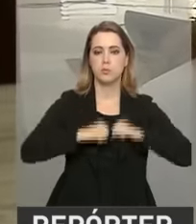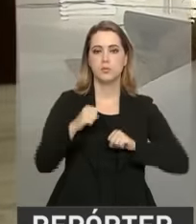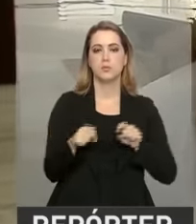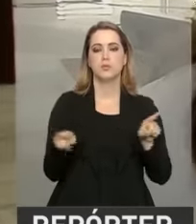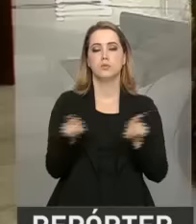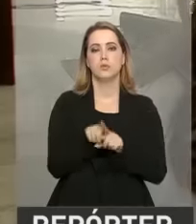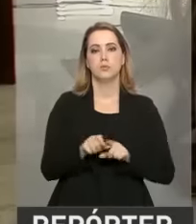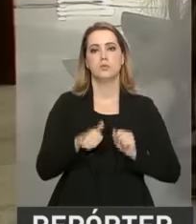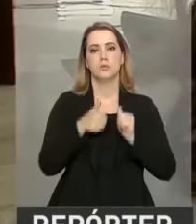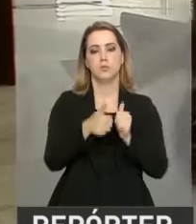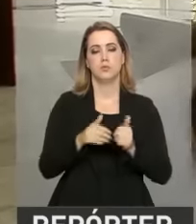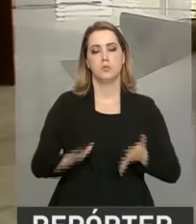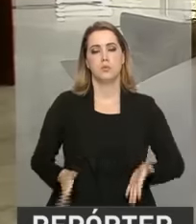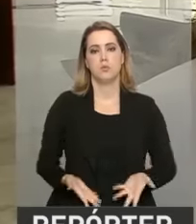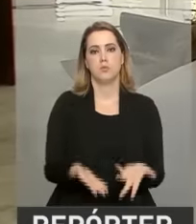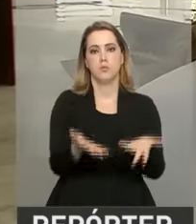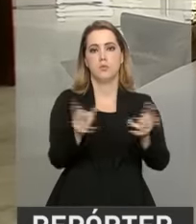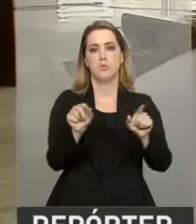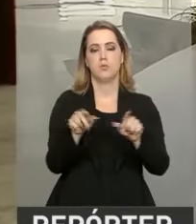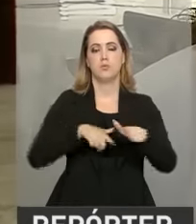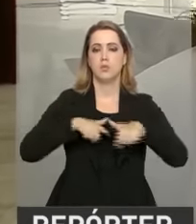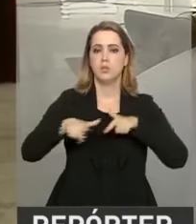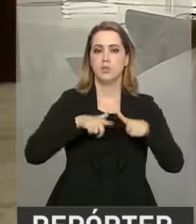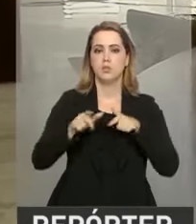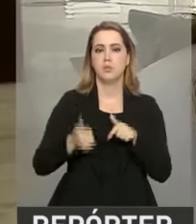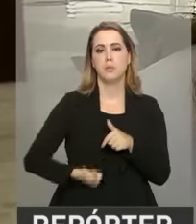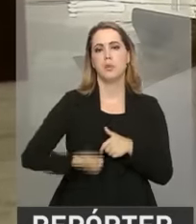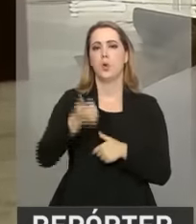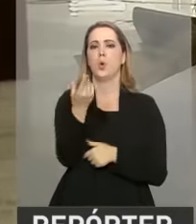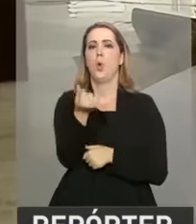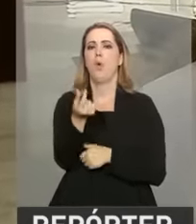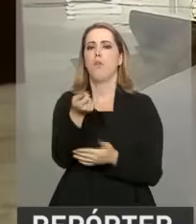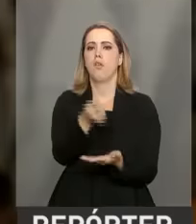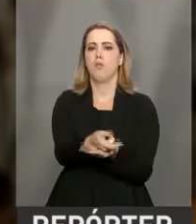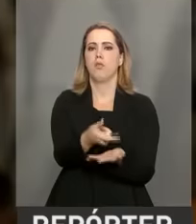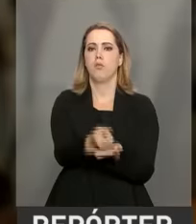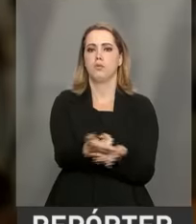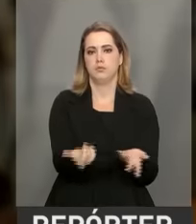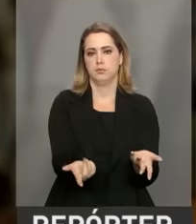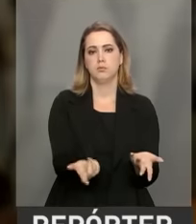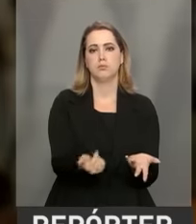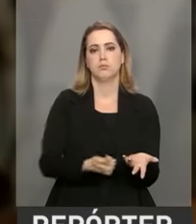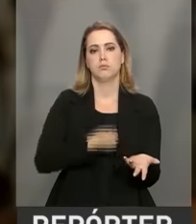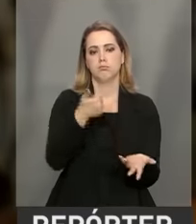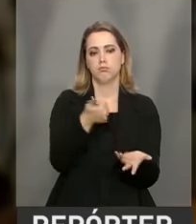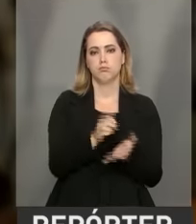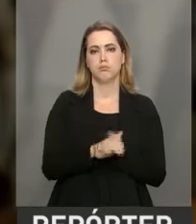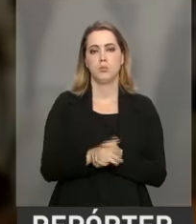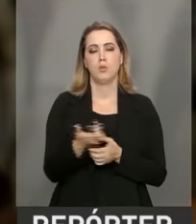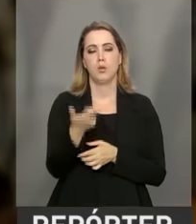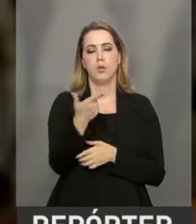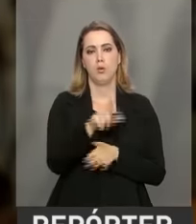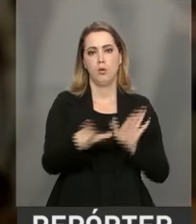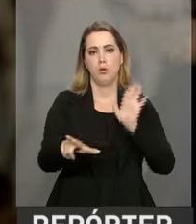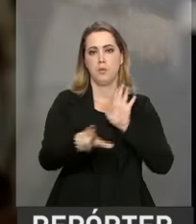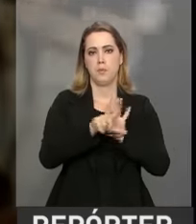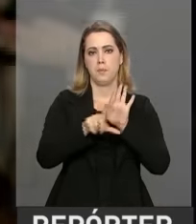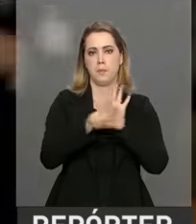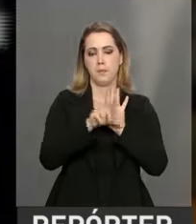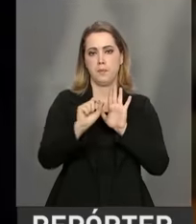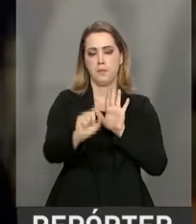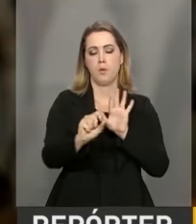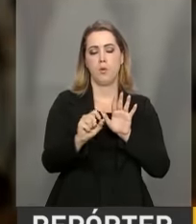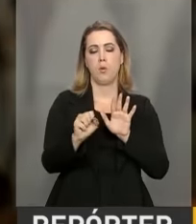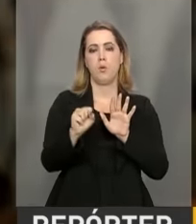empregar novas pessoas, poderemos levar um preço mais justo ao nosso consumidor. Outra lei sancionada pelo presidente Michel Temer é a do